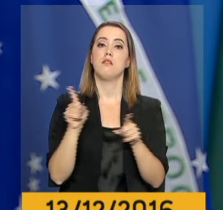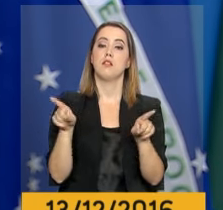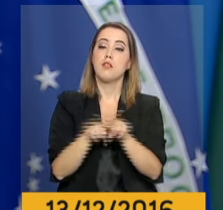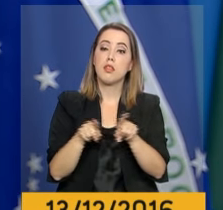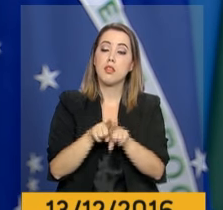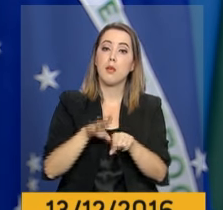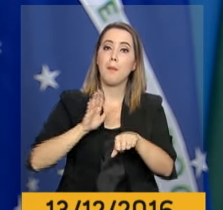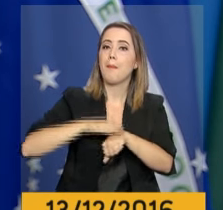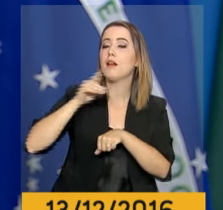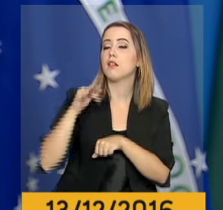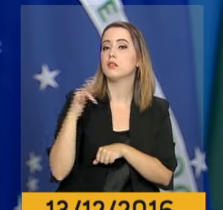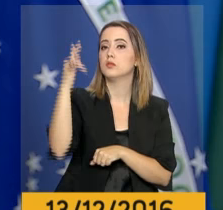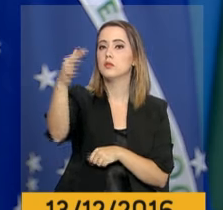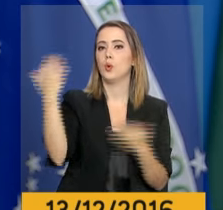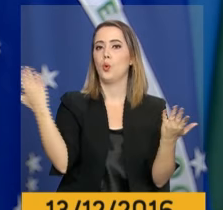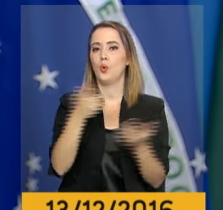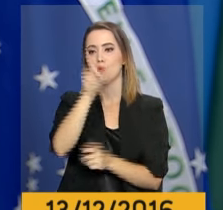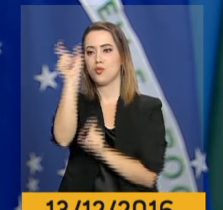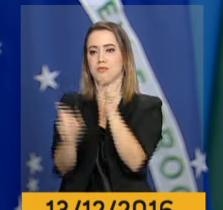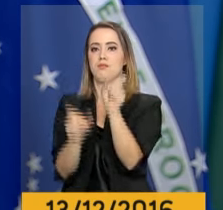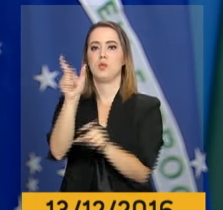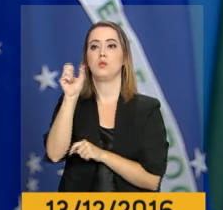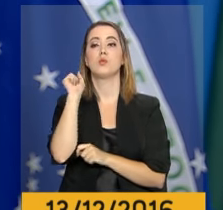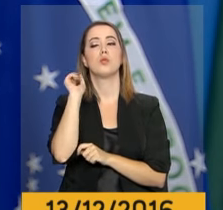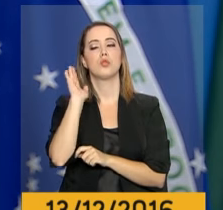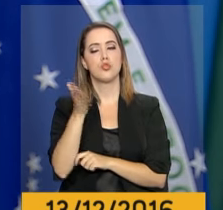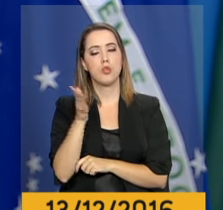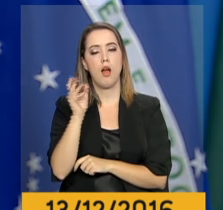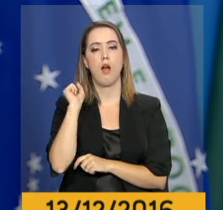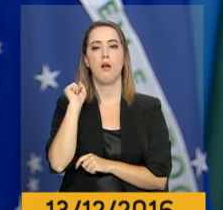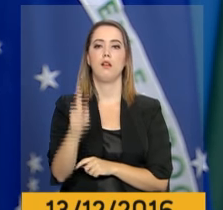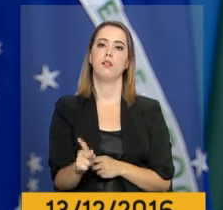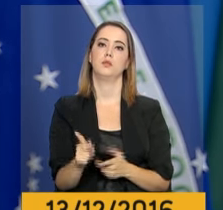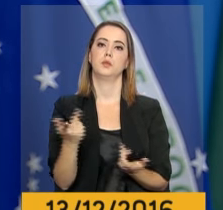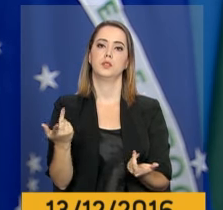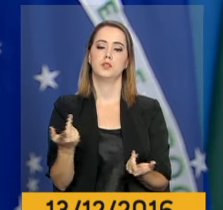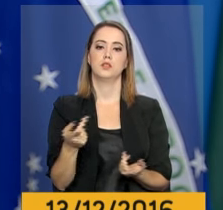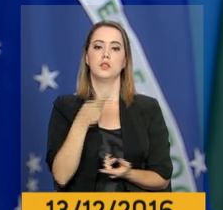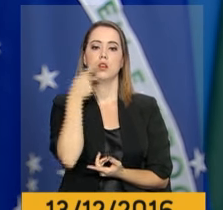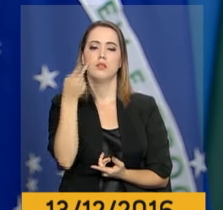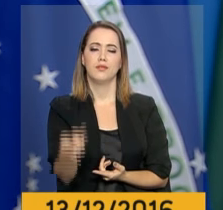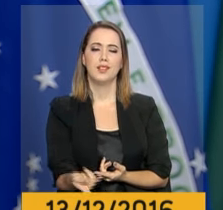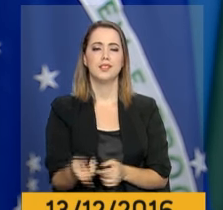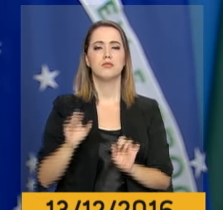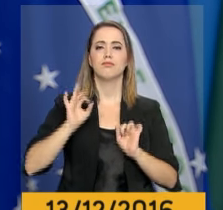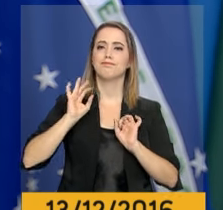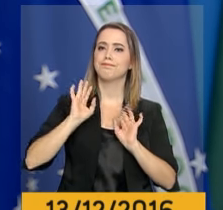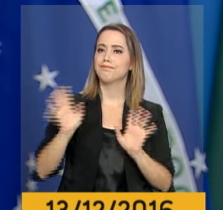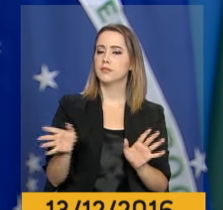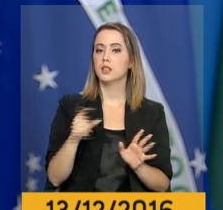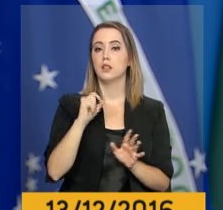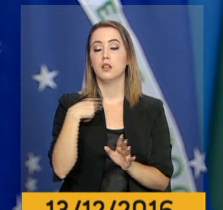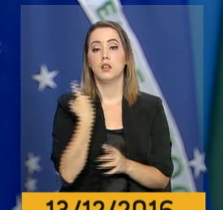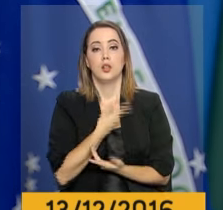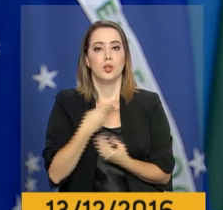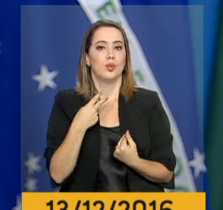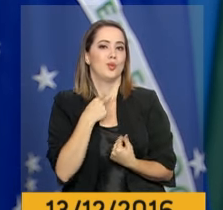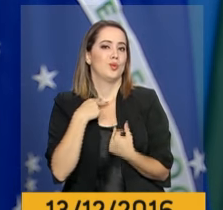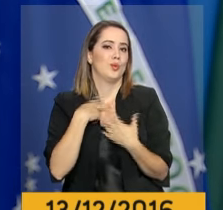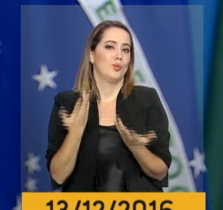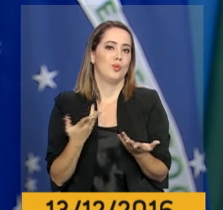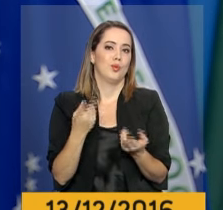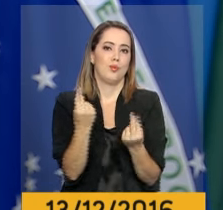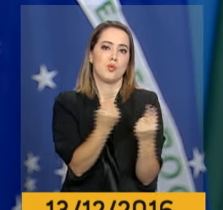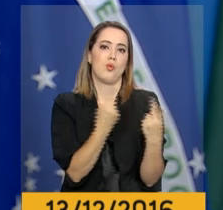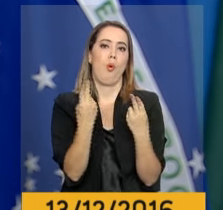naqueles que hoje estão aposentados. Porque para dizer mais uma trivialidade, eh, nós não podemos ficar